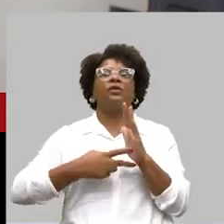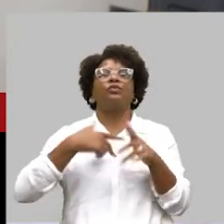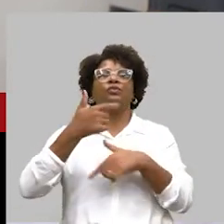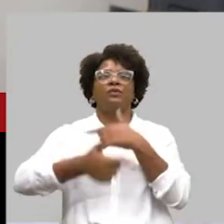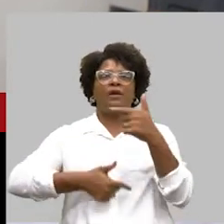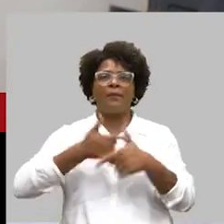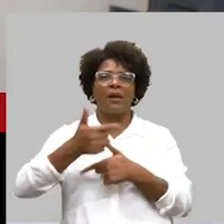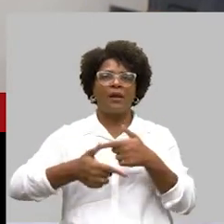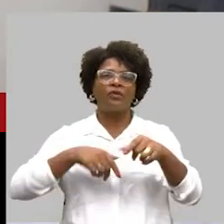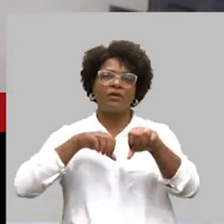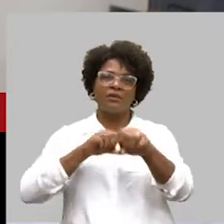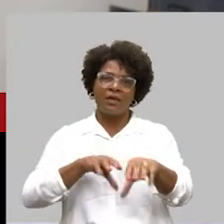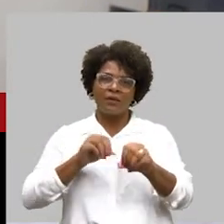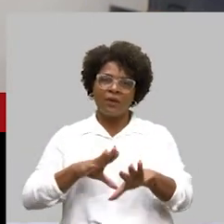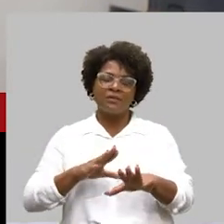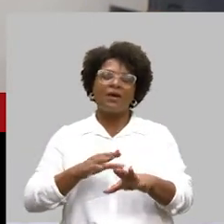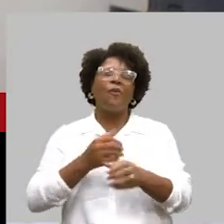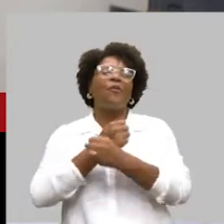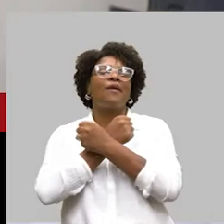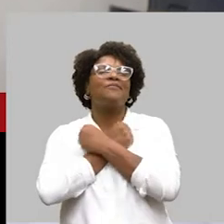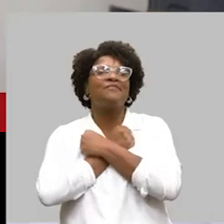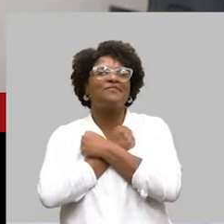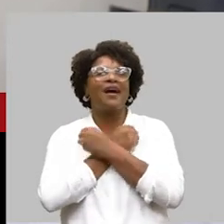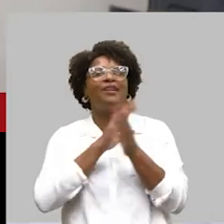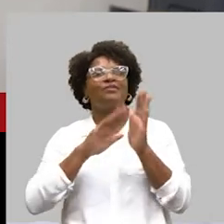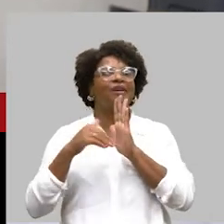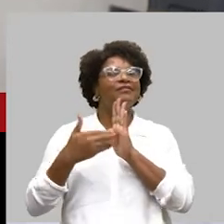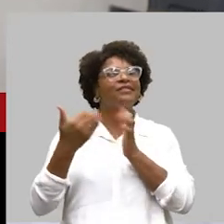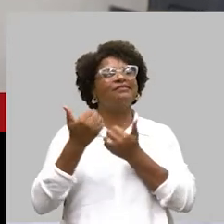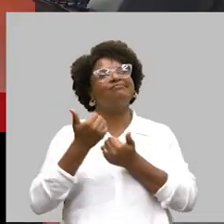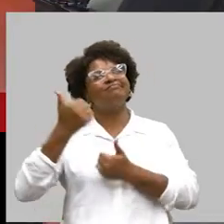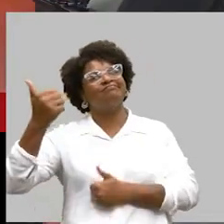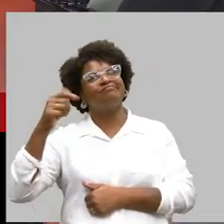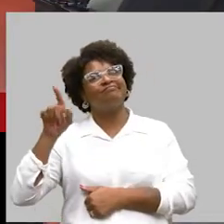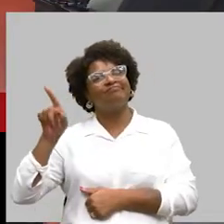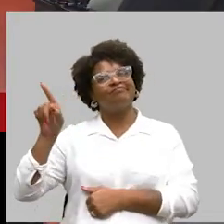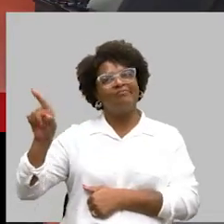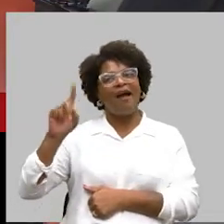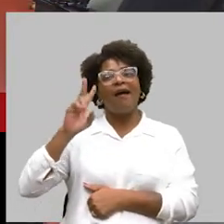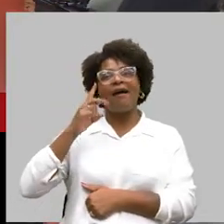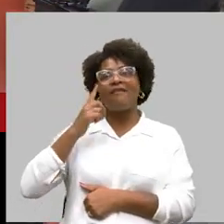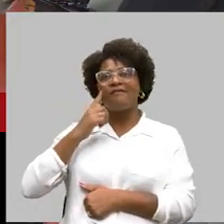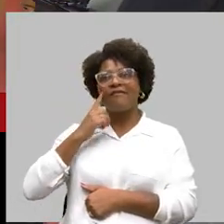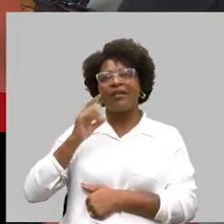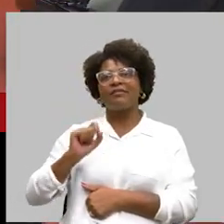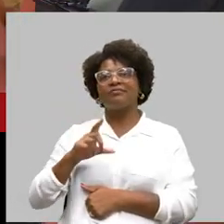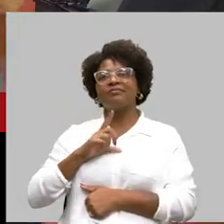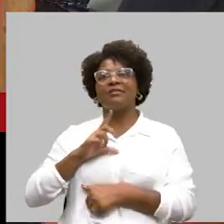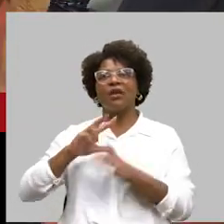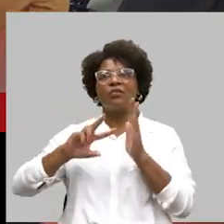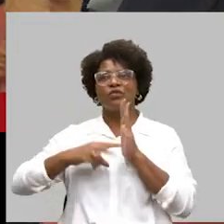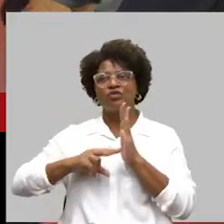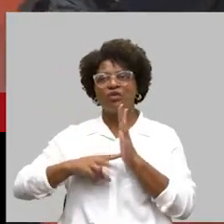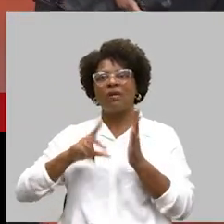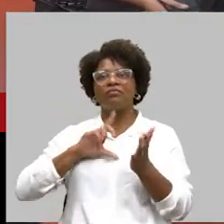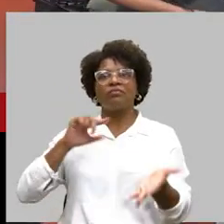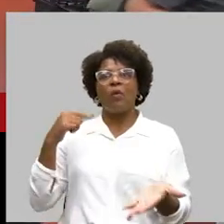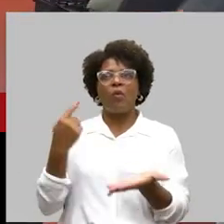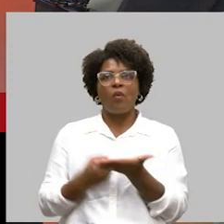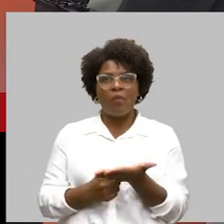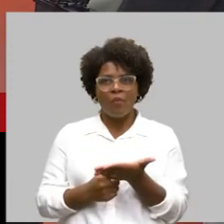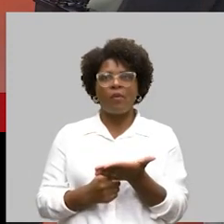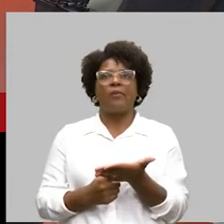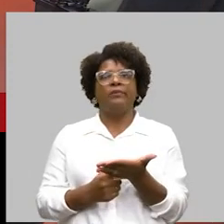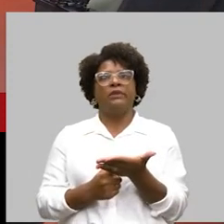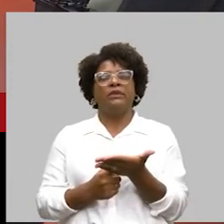Mirtes leve o nosso abraço vê a toda direção vê um sindicato com esse compromisso né Para Além das suas pautas